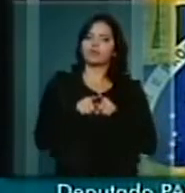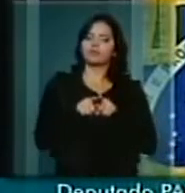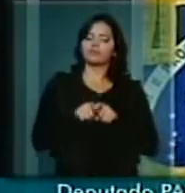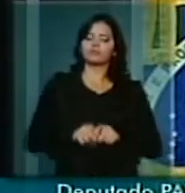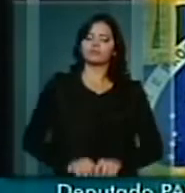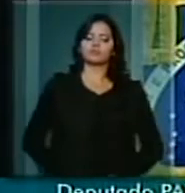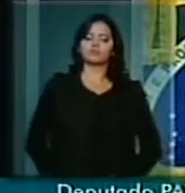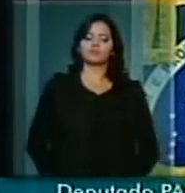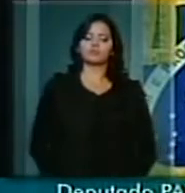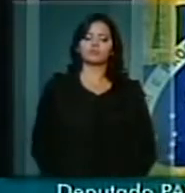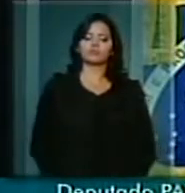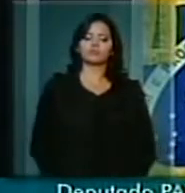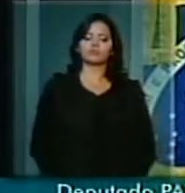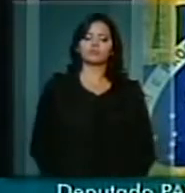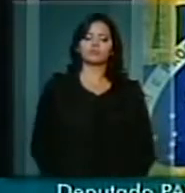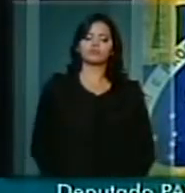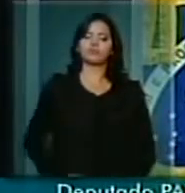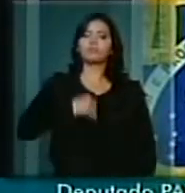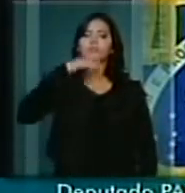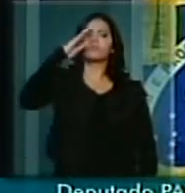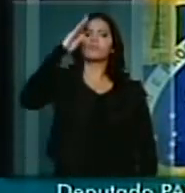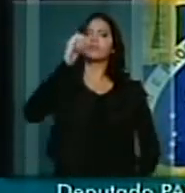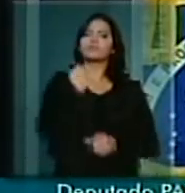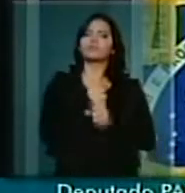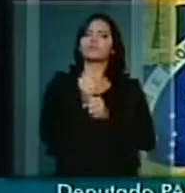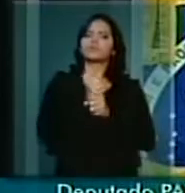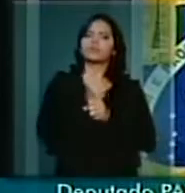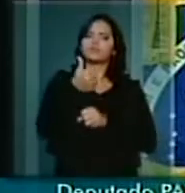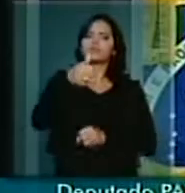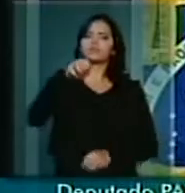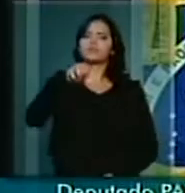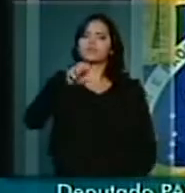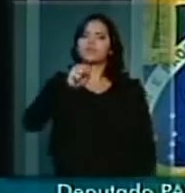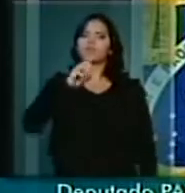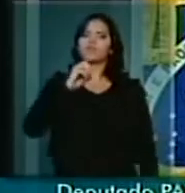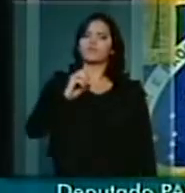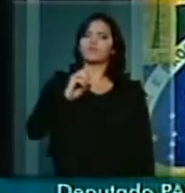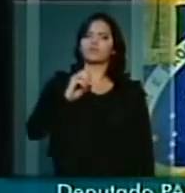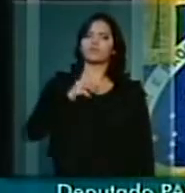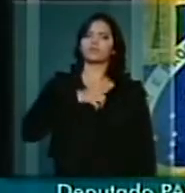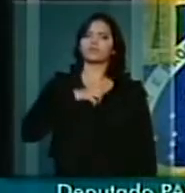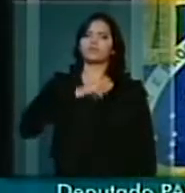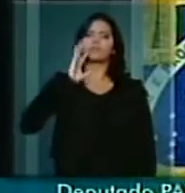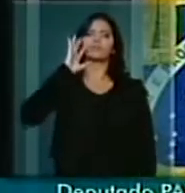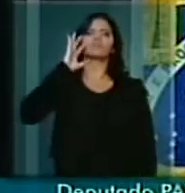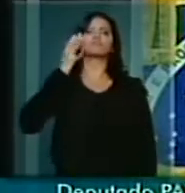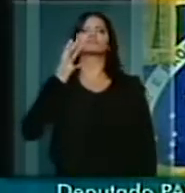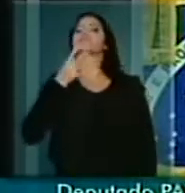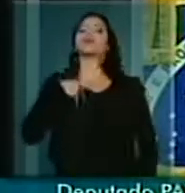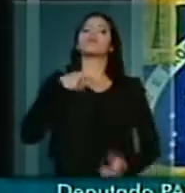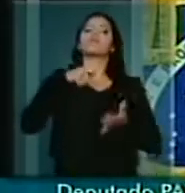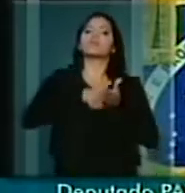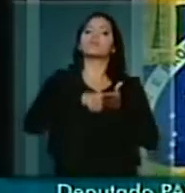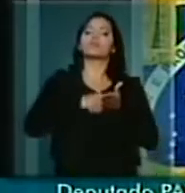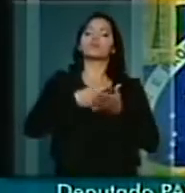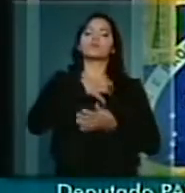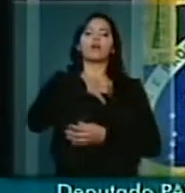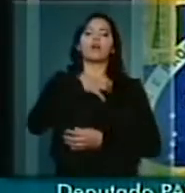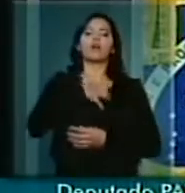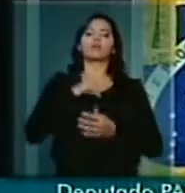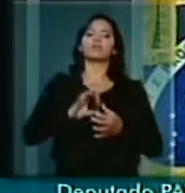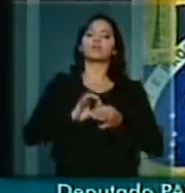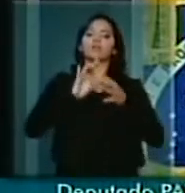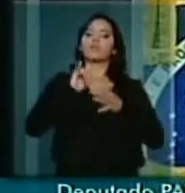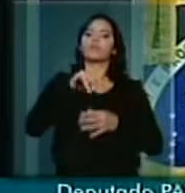que, principalmente ao longo dos anos 80, tiveram um papel decisivo na afirmação desse caráter